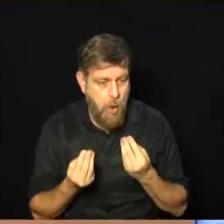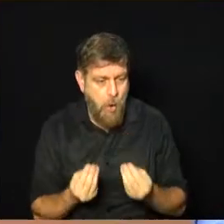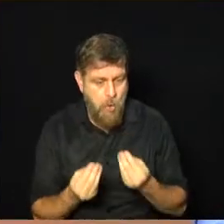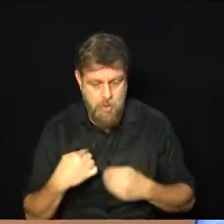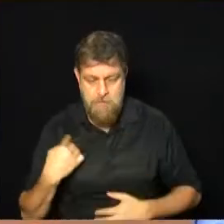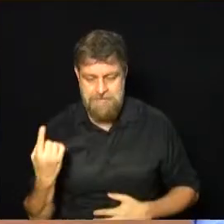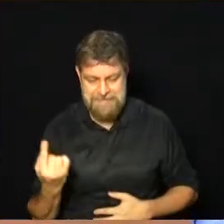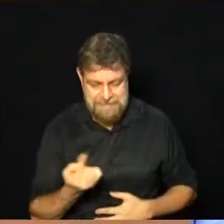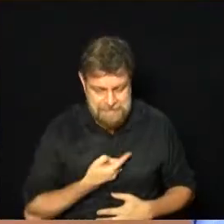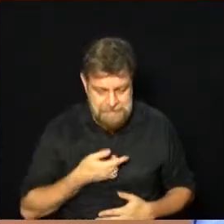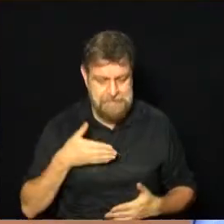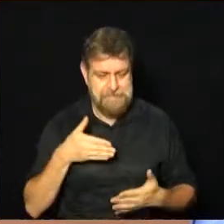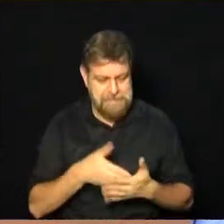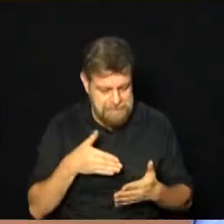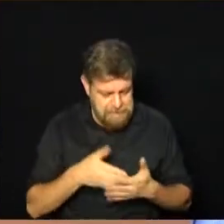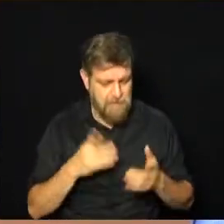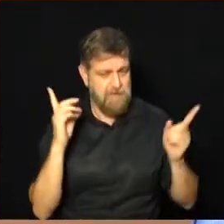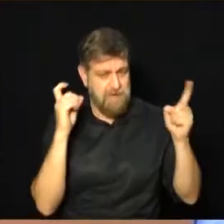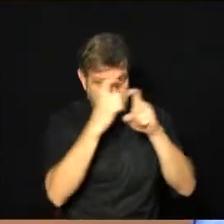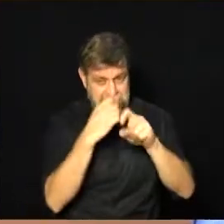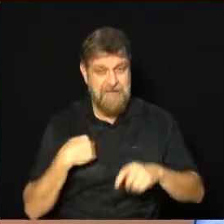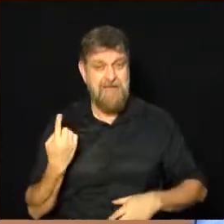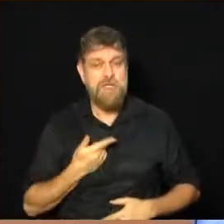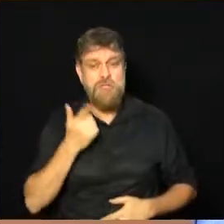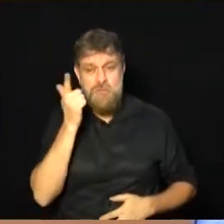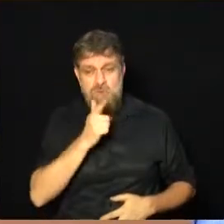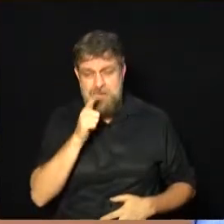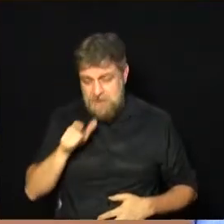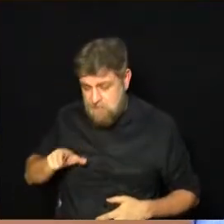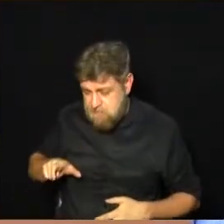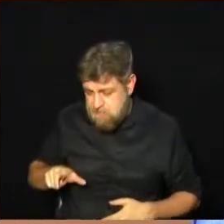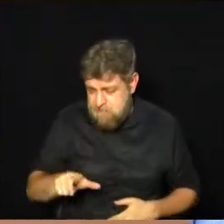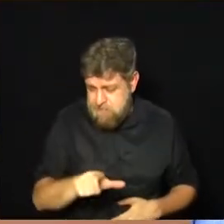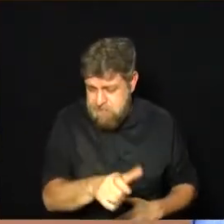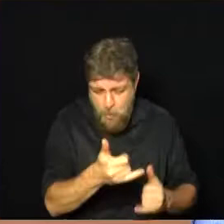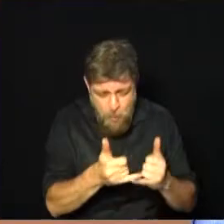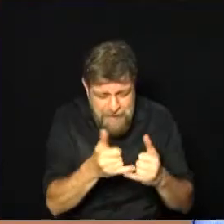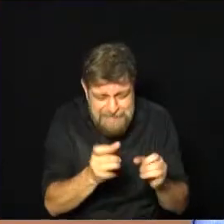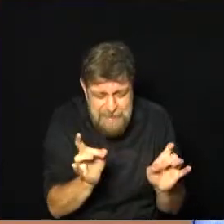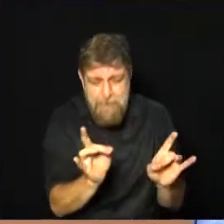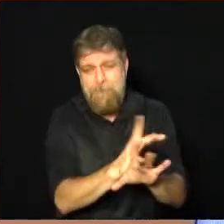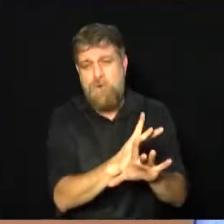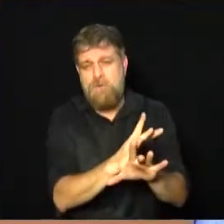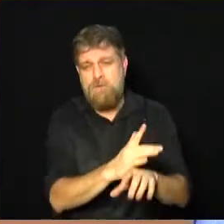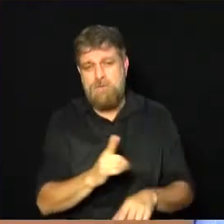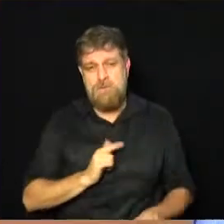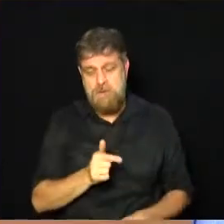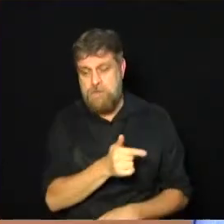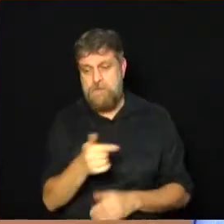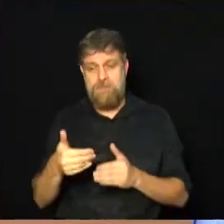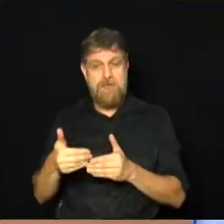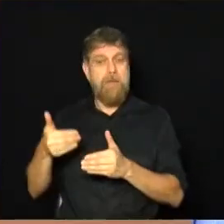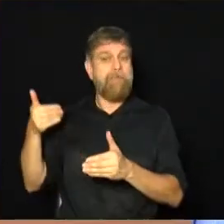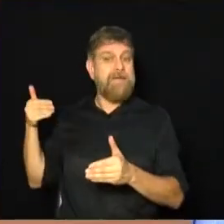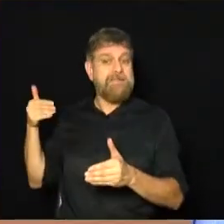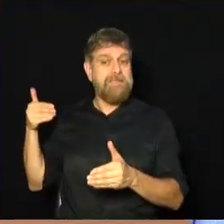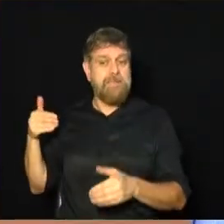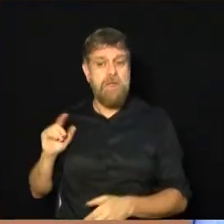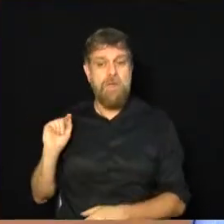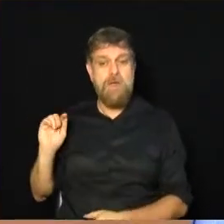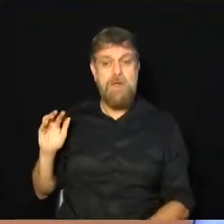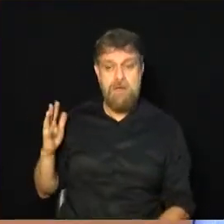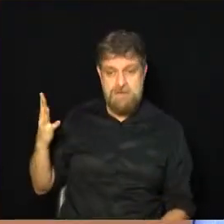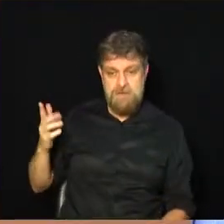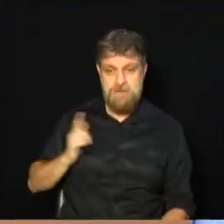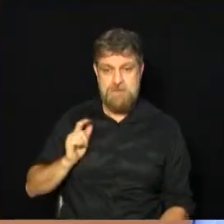com tantas dificuldades, chegar no ponto que chegamos. Haja vista que, na semana passada, né, tivemos